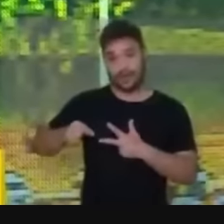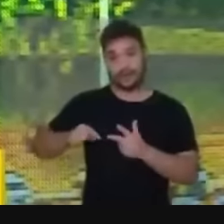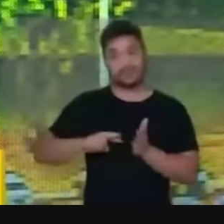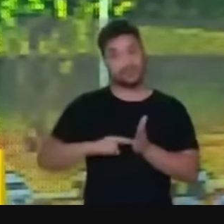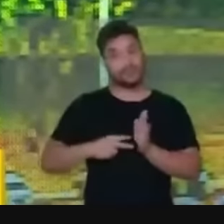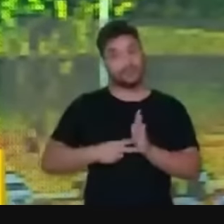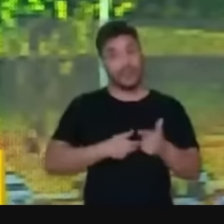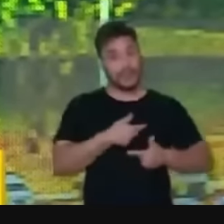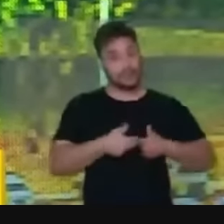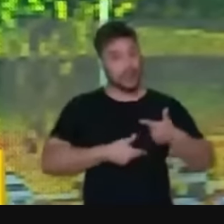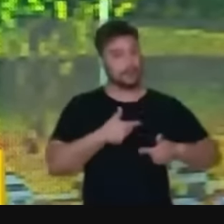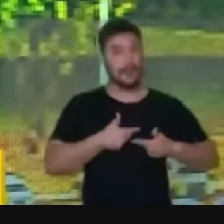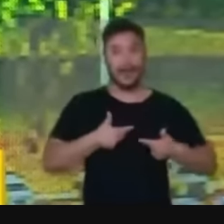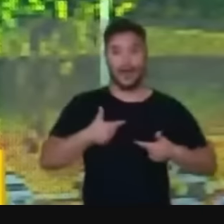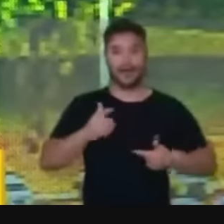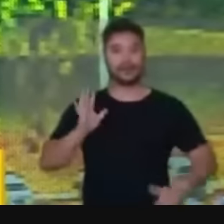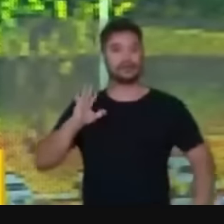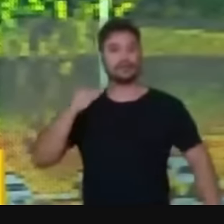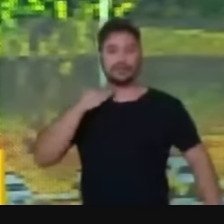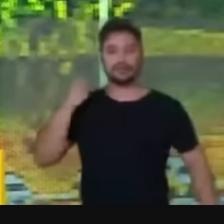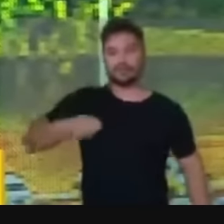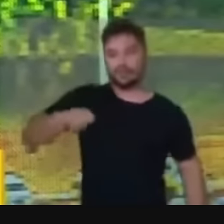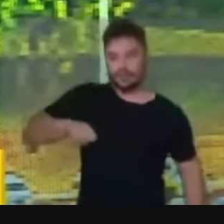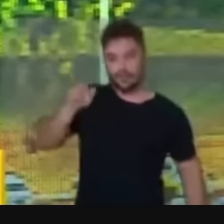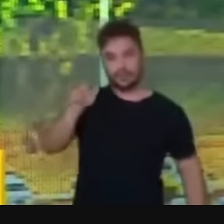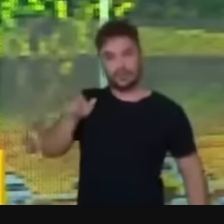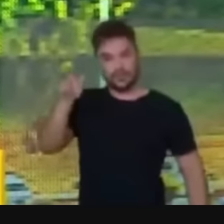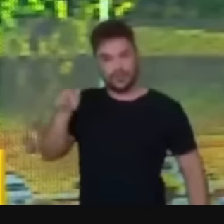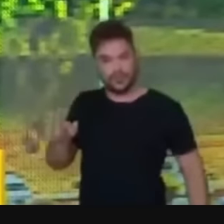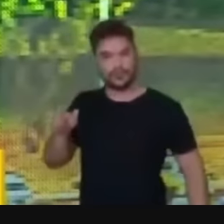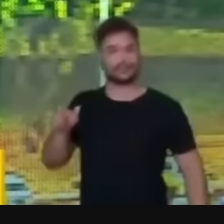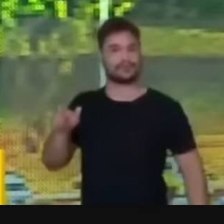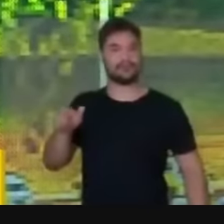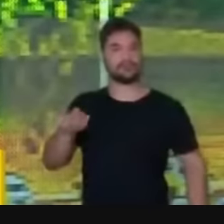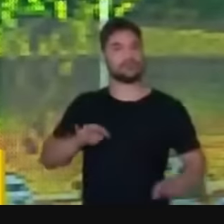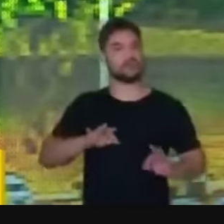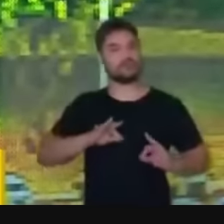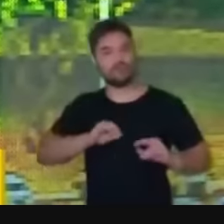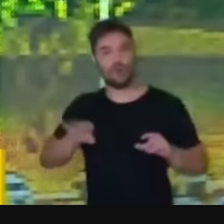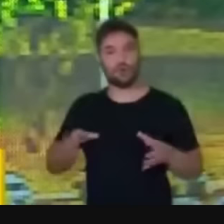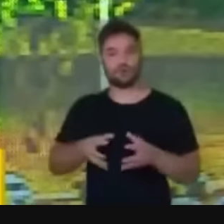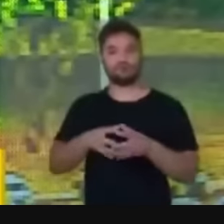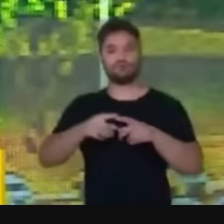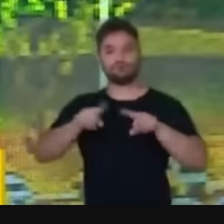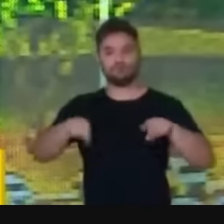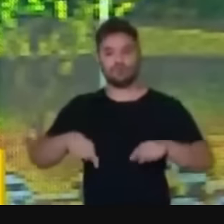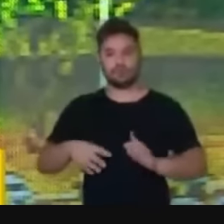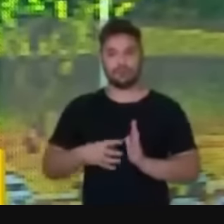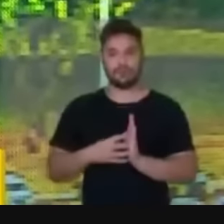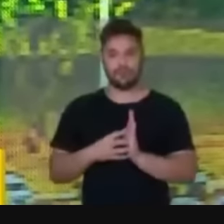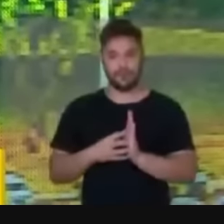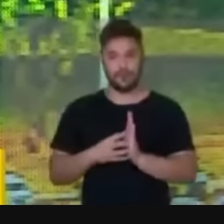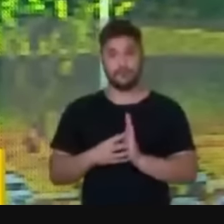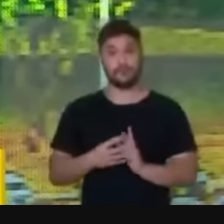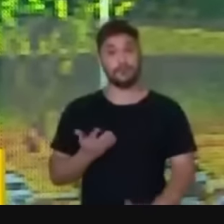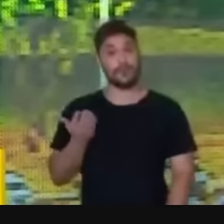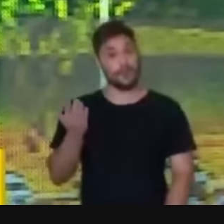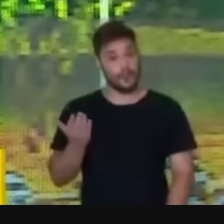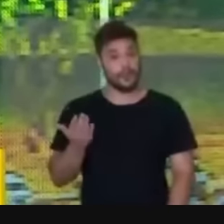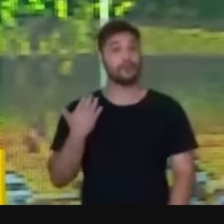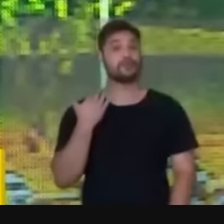dia a dia de seus juízes, de suas juízas e de todo o corpo de servidores. O Poder Judiciário